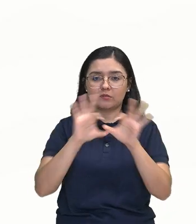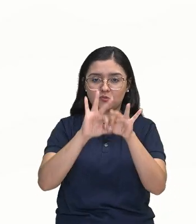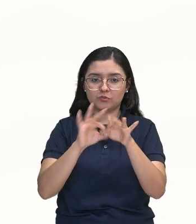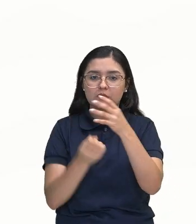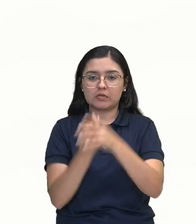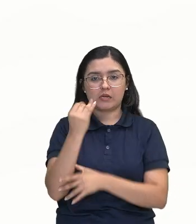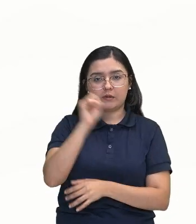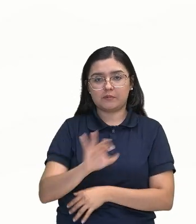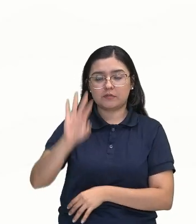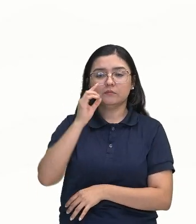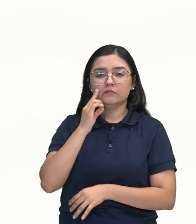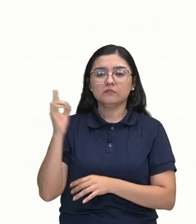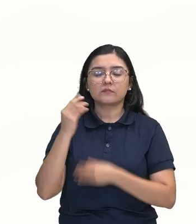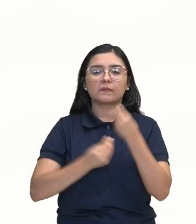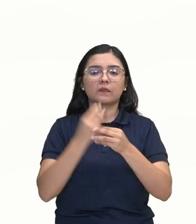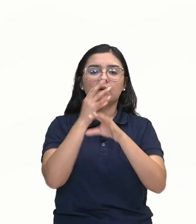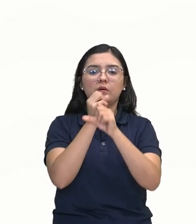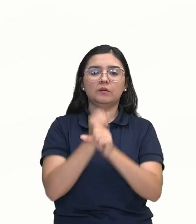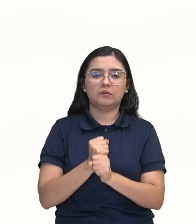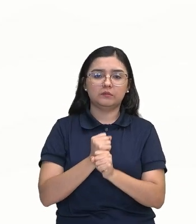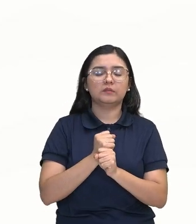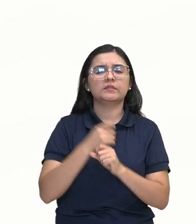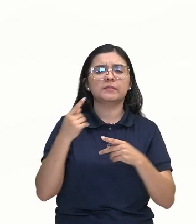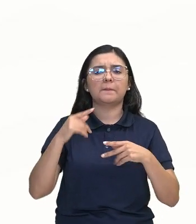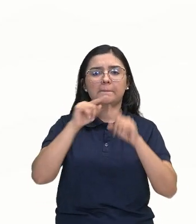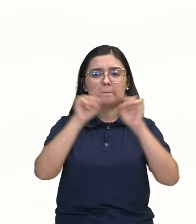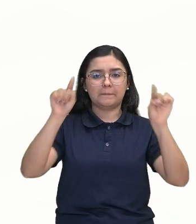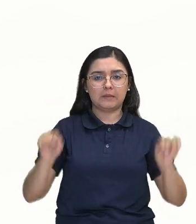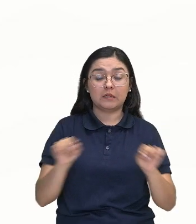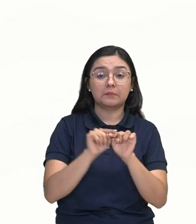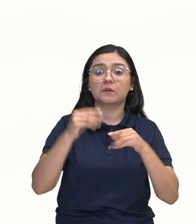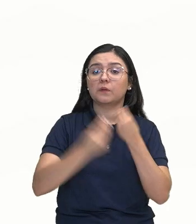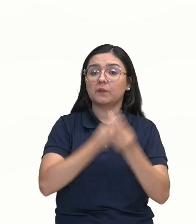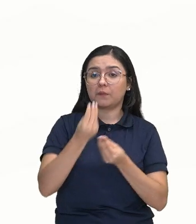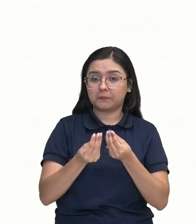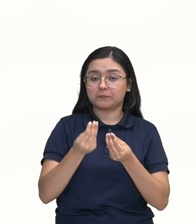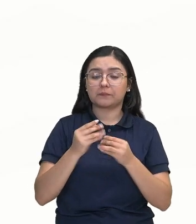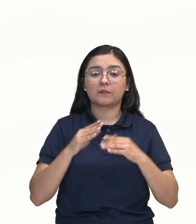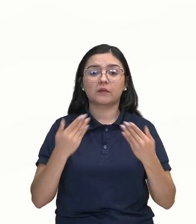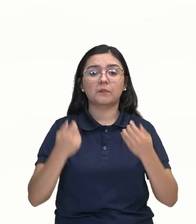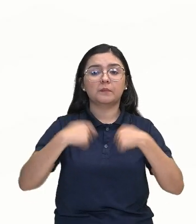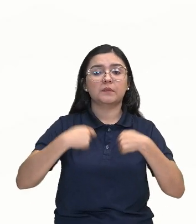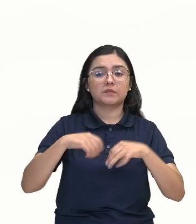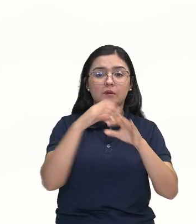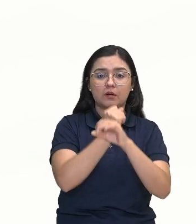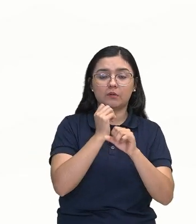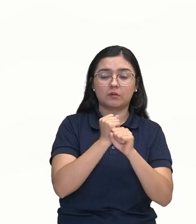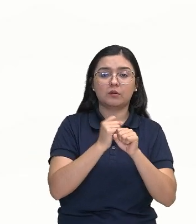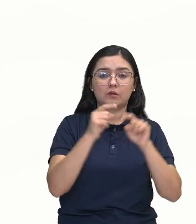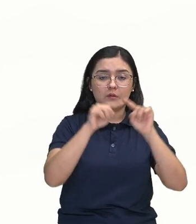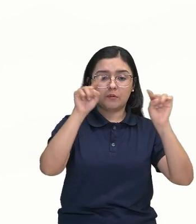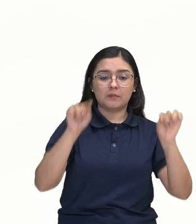caso, como é que a gente faria para calcular esse perímetro? Para calcular esse perímetro, devemos calcular o perímetro